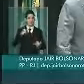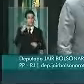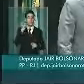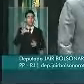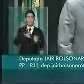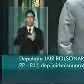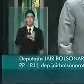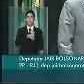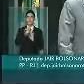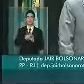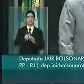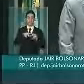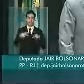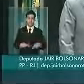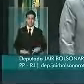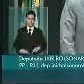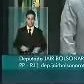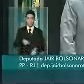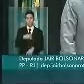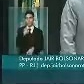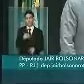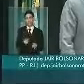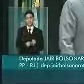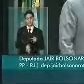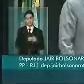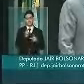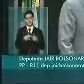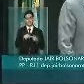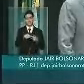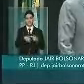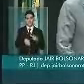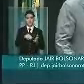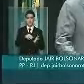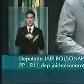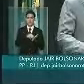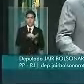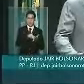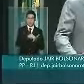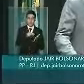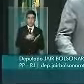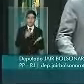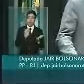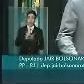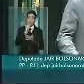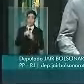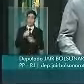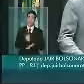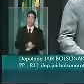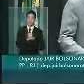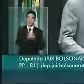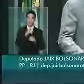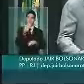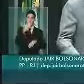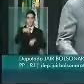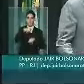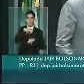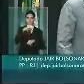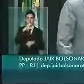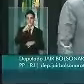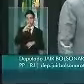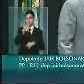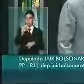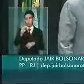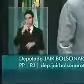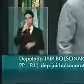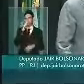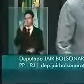que, num segundo momento, a Câmara dos Deputados aprovou uma moção de apoio a Cuba. Realmente virou aqui o samba